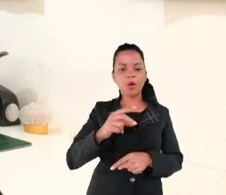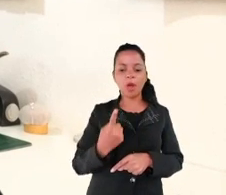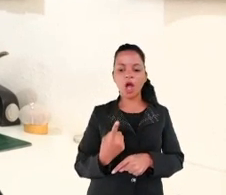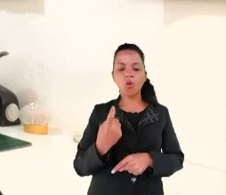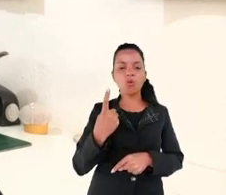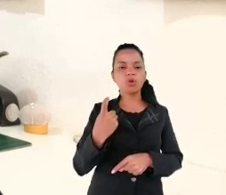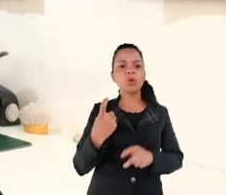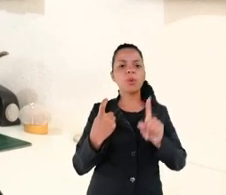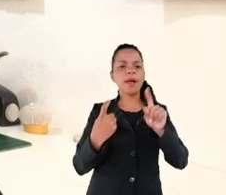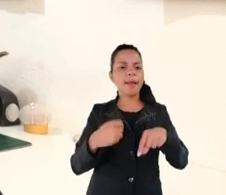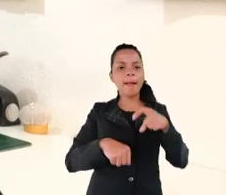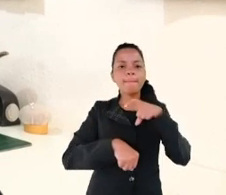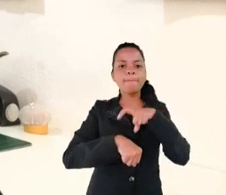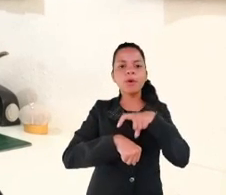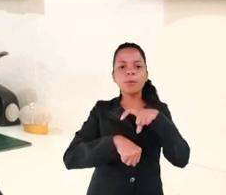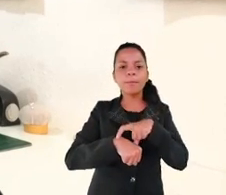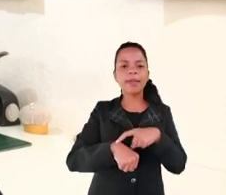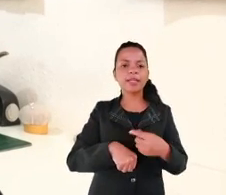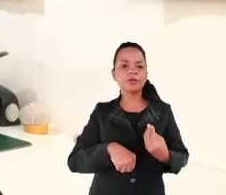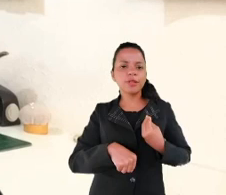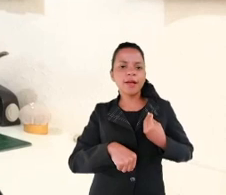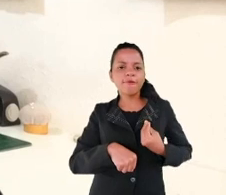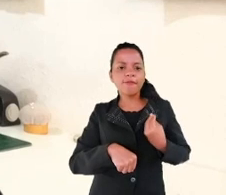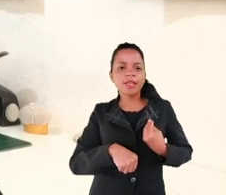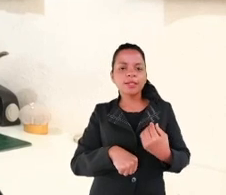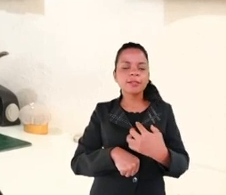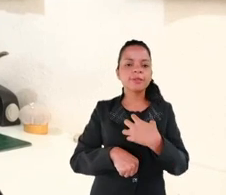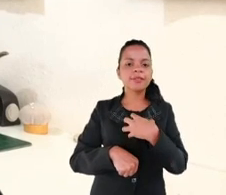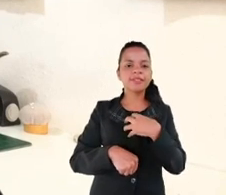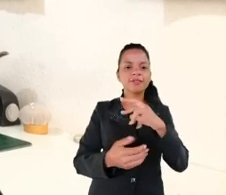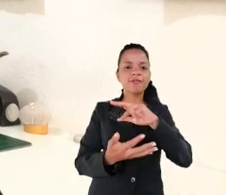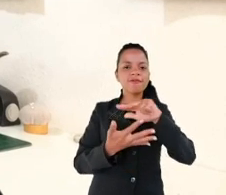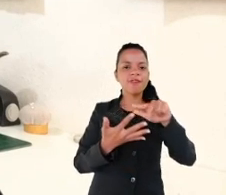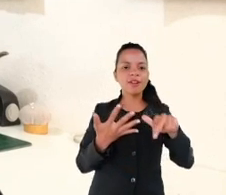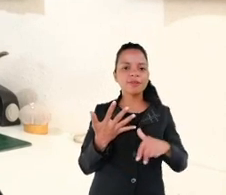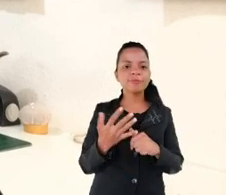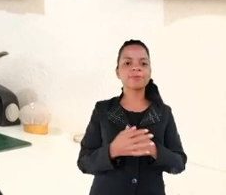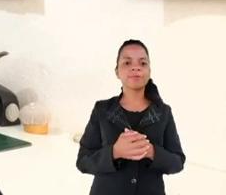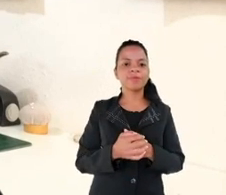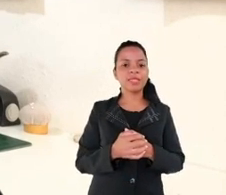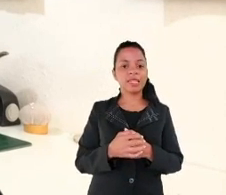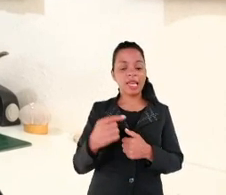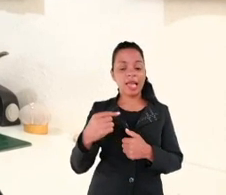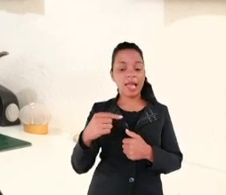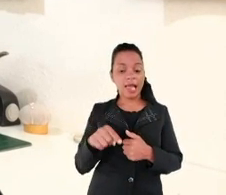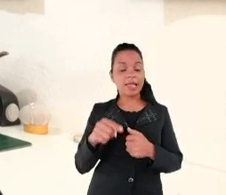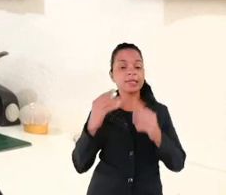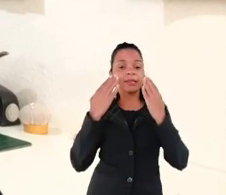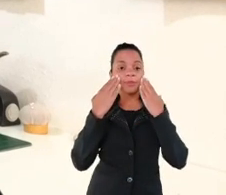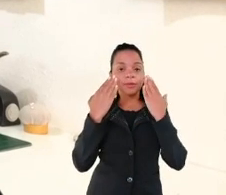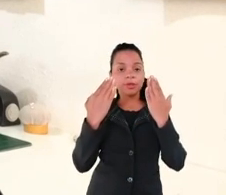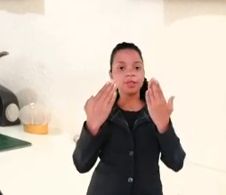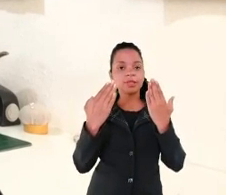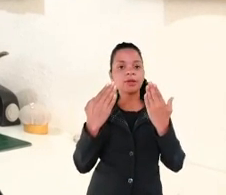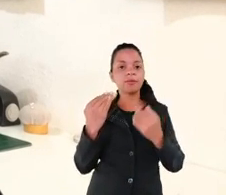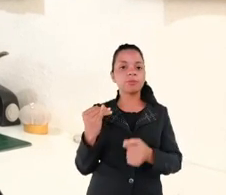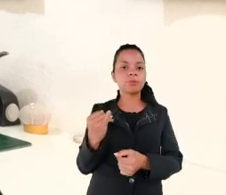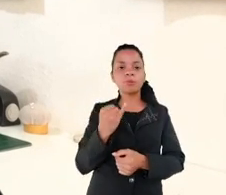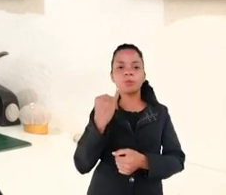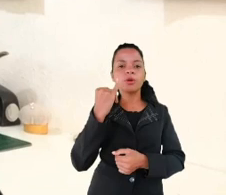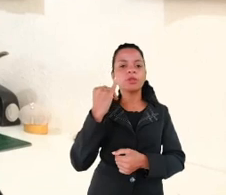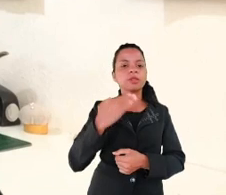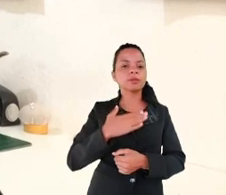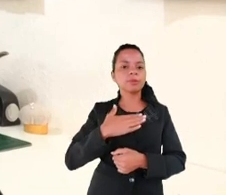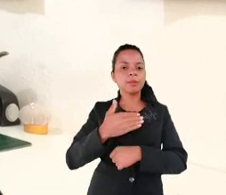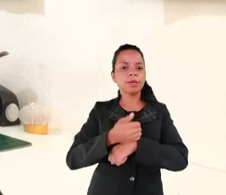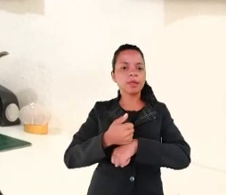momento. E essa primeira exposição foi muito importante para a minha carreira também, porque foi um momento que eu tinha um